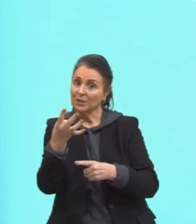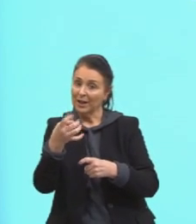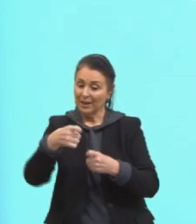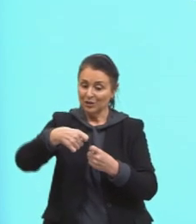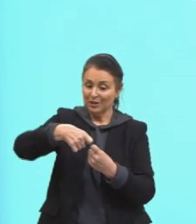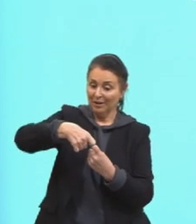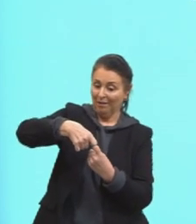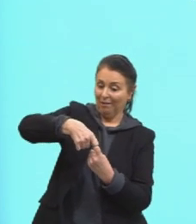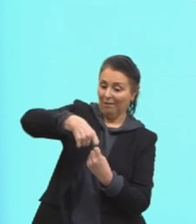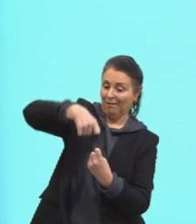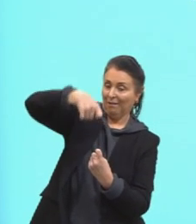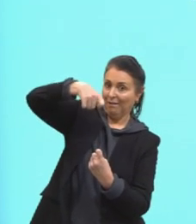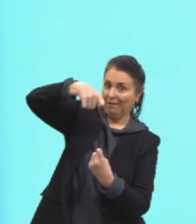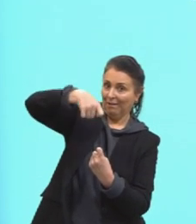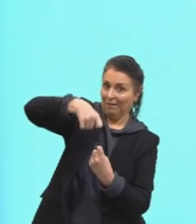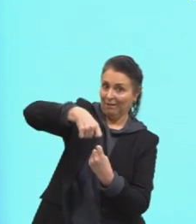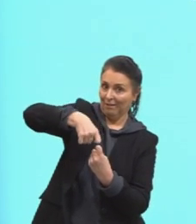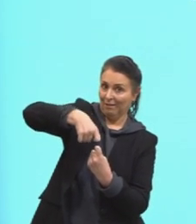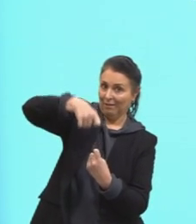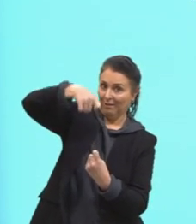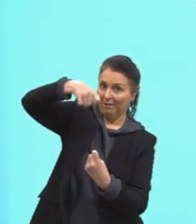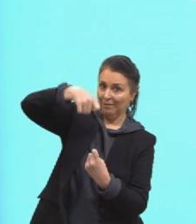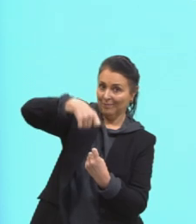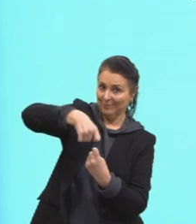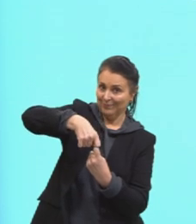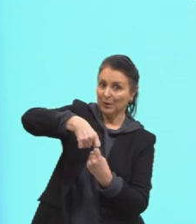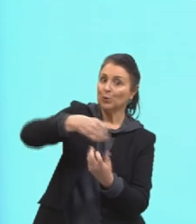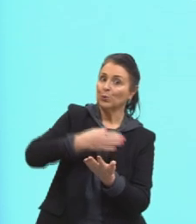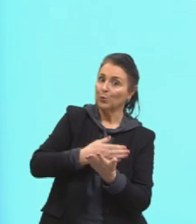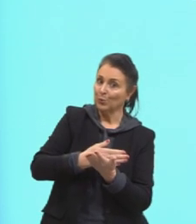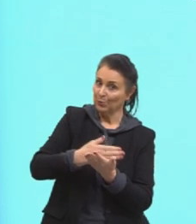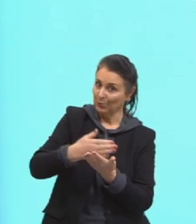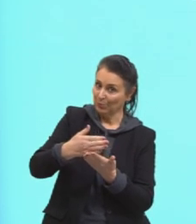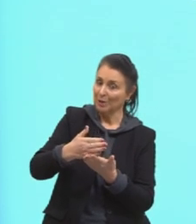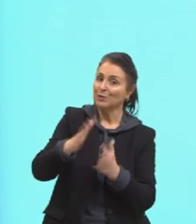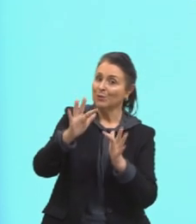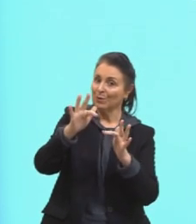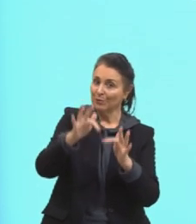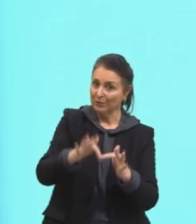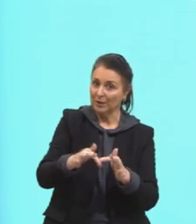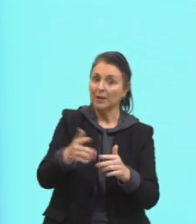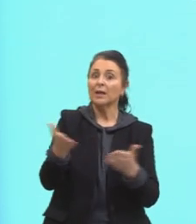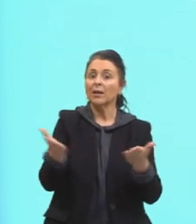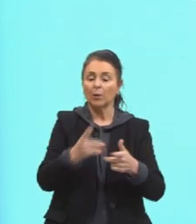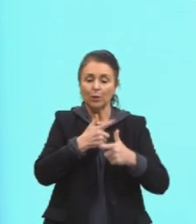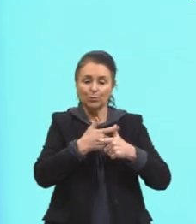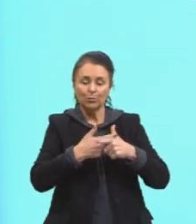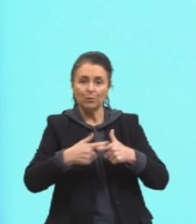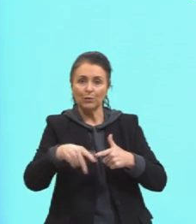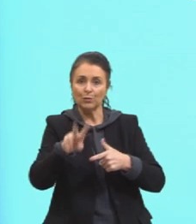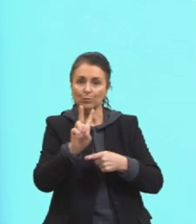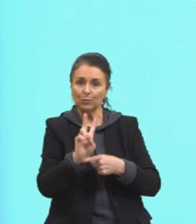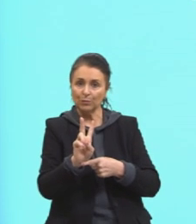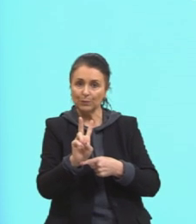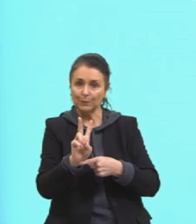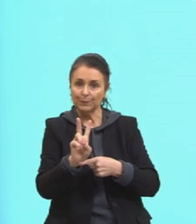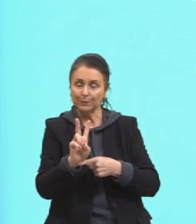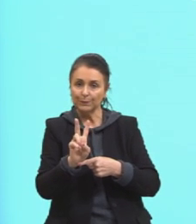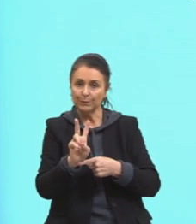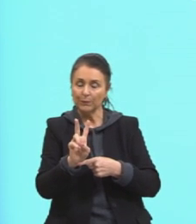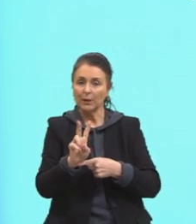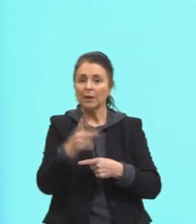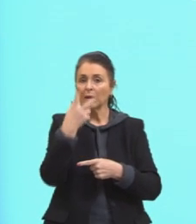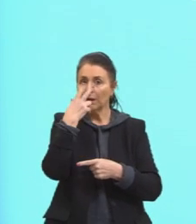mola tá deslocada né da sua posição relaxada ao quadrado dividido por dois então vejam que é bem Parecida até com a